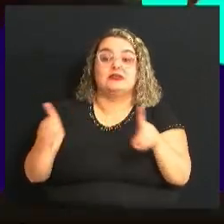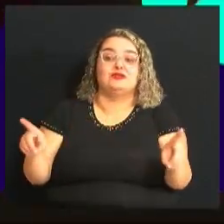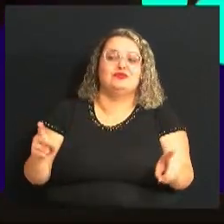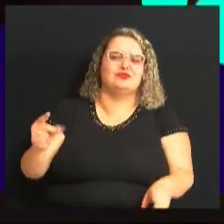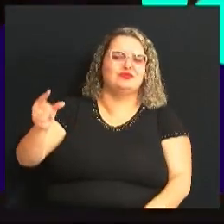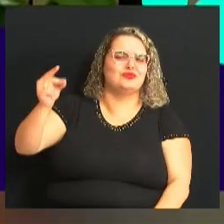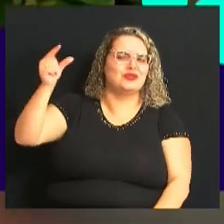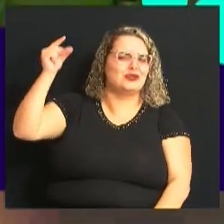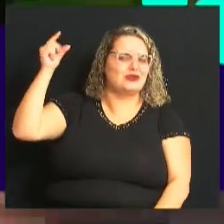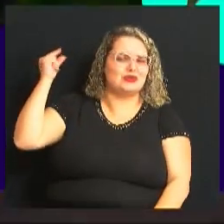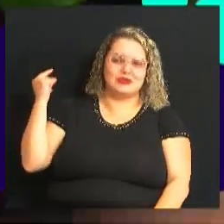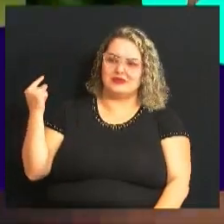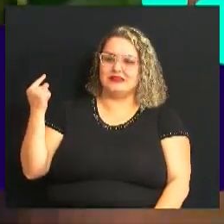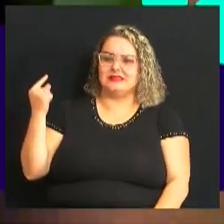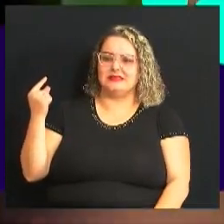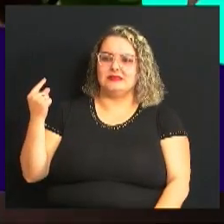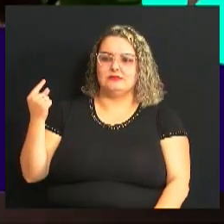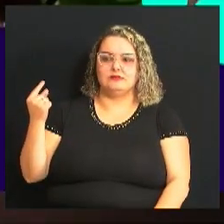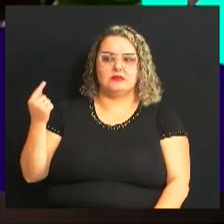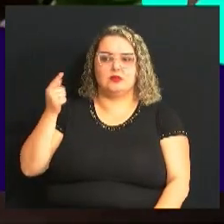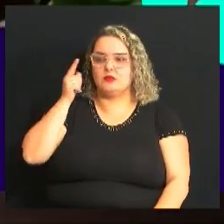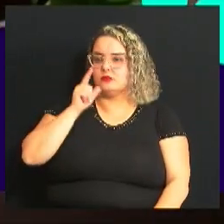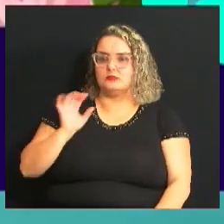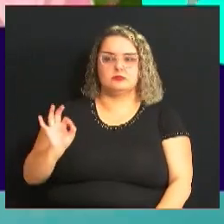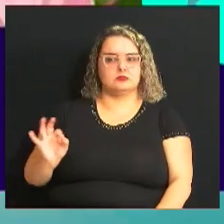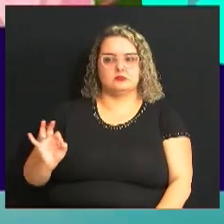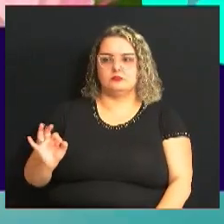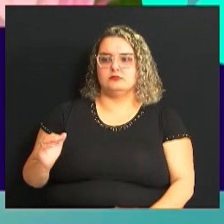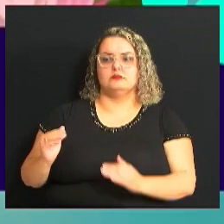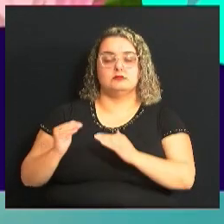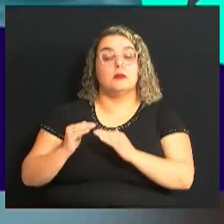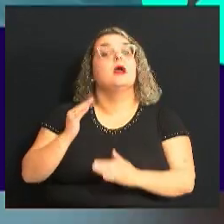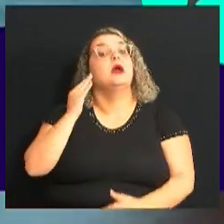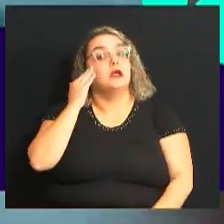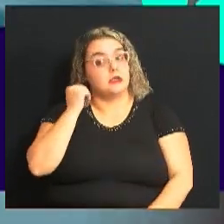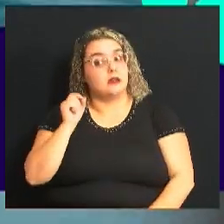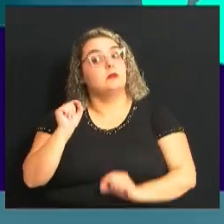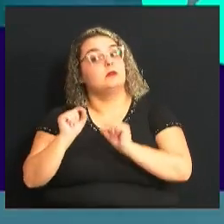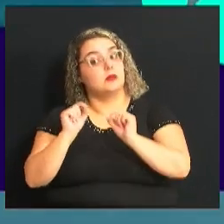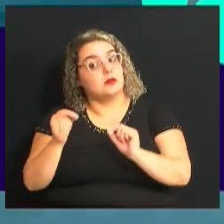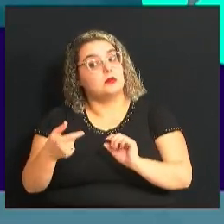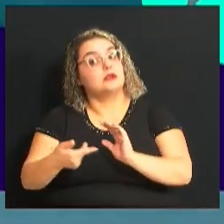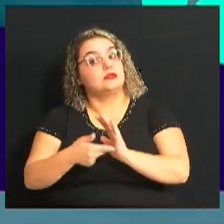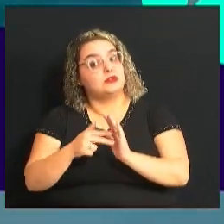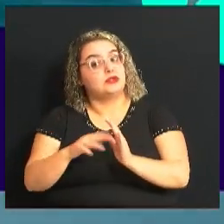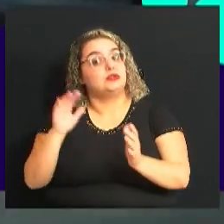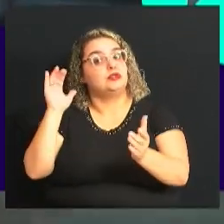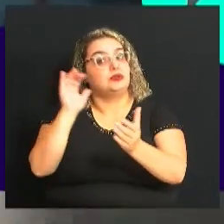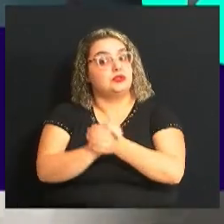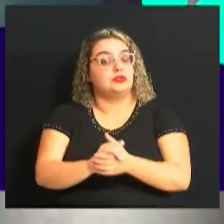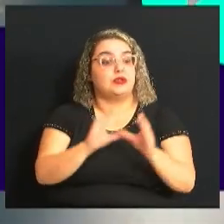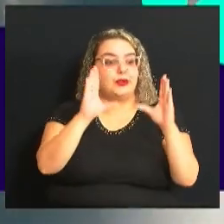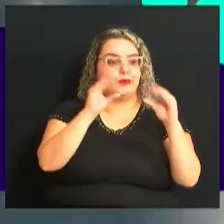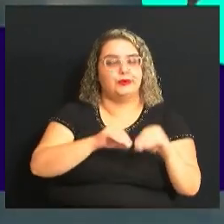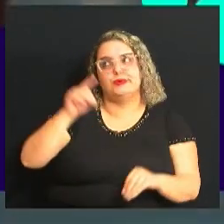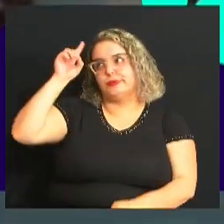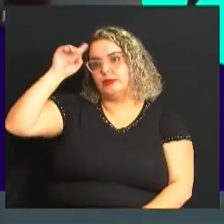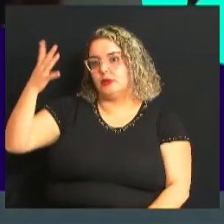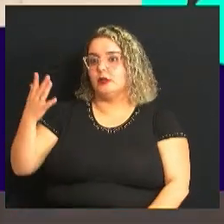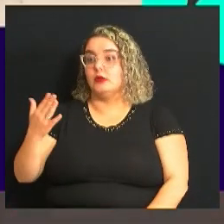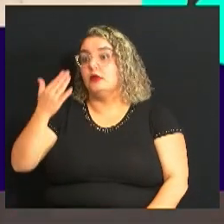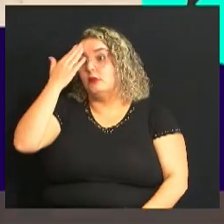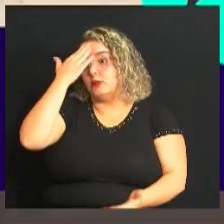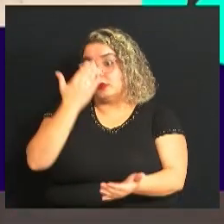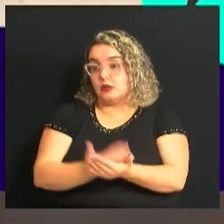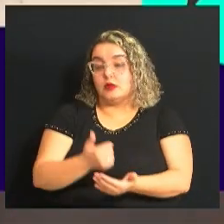tempo e não se dão bem, e sabem exatamente o que significa casar de uma hora para outra. Por acreditarem que a filha